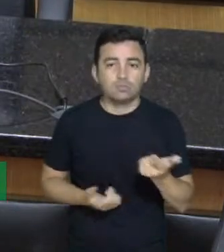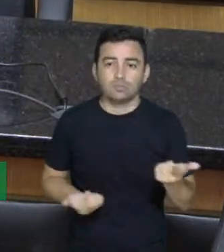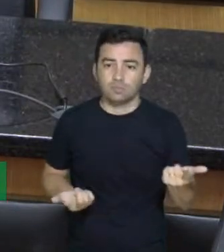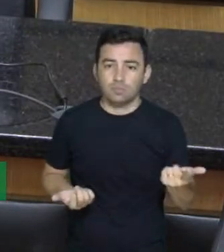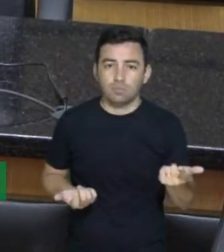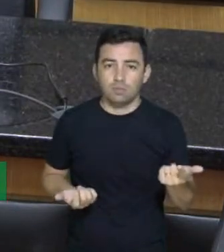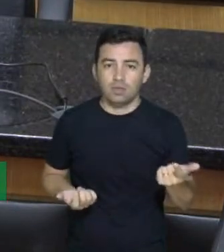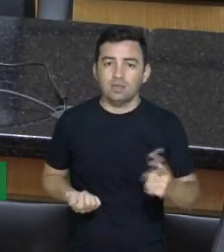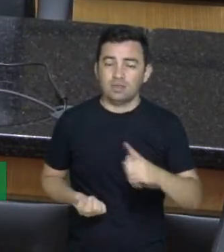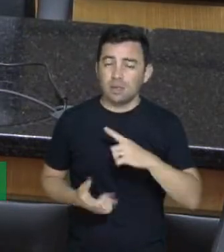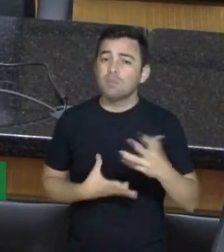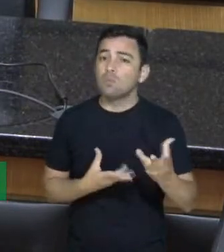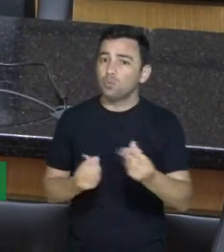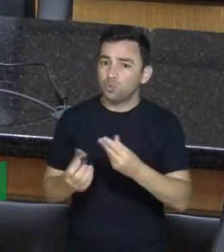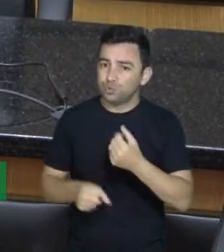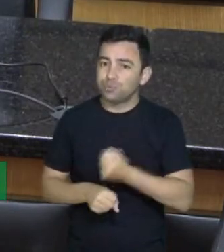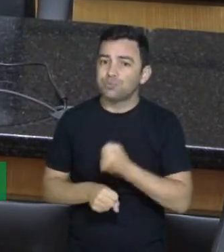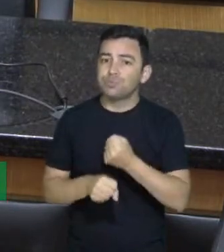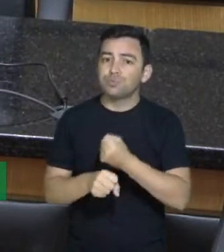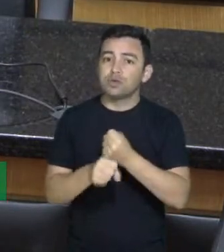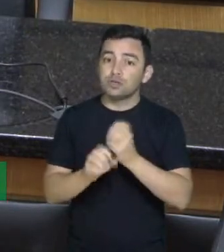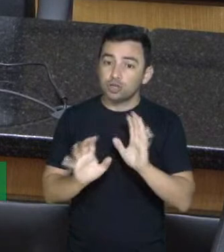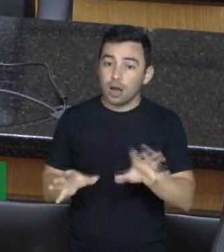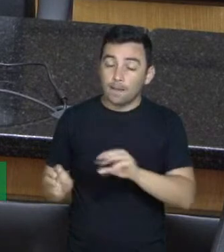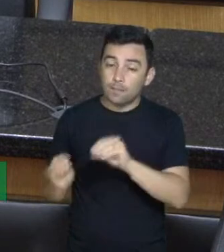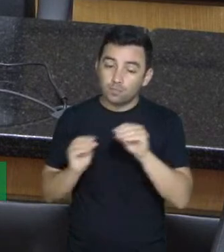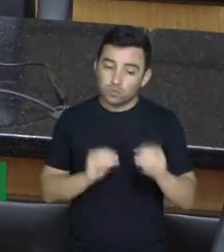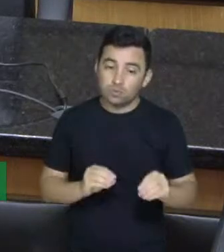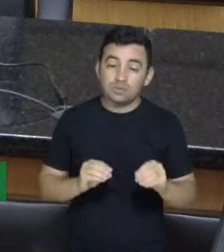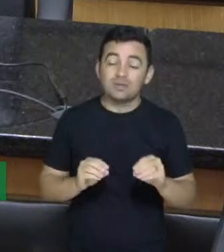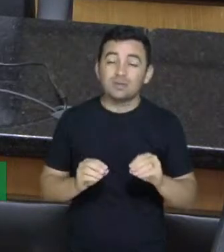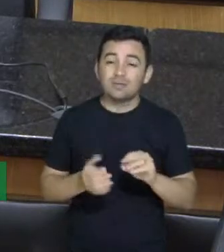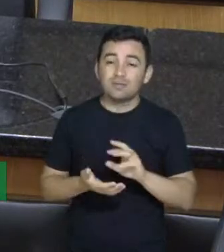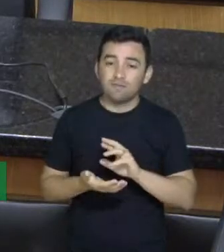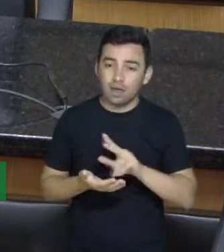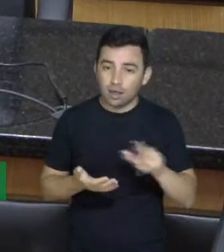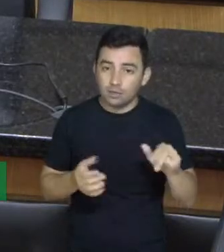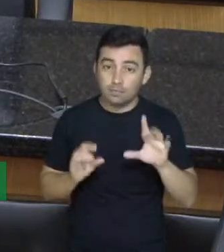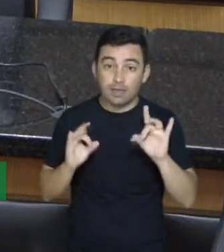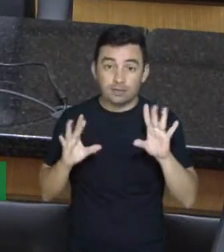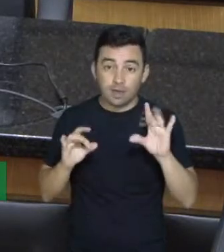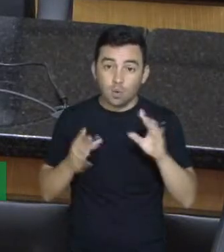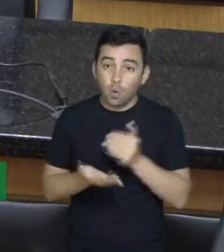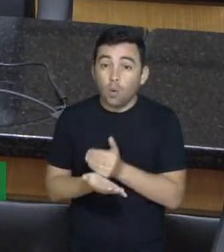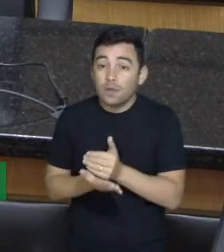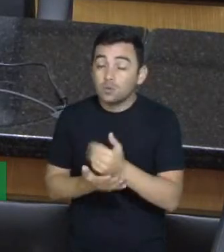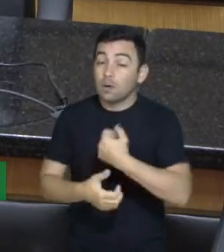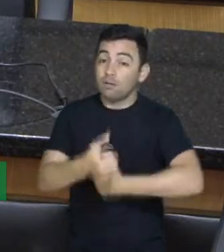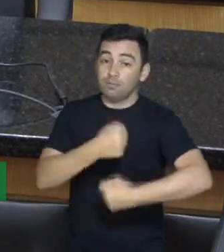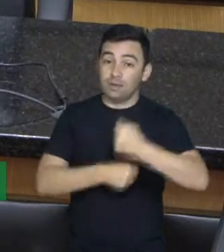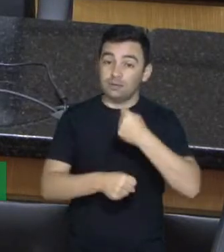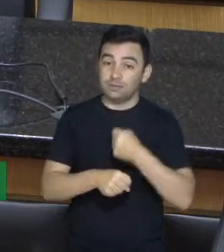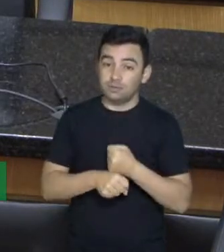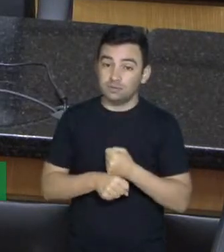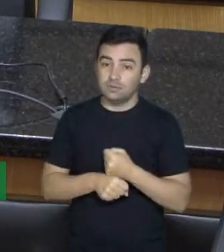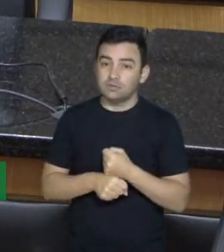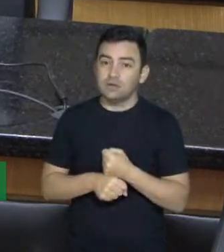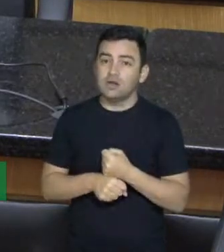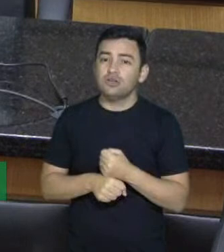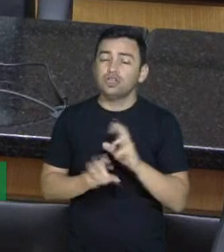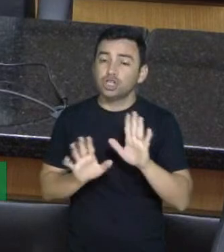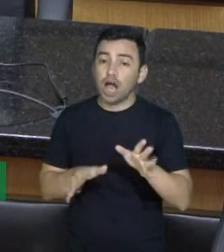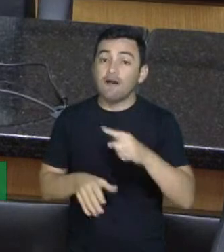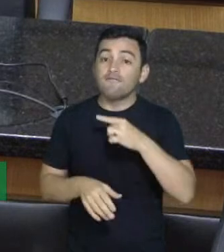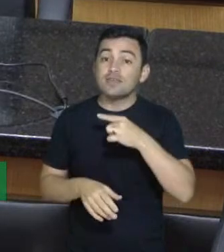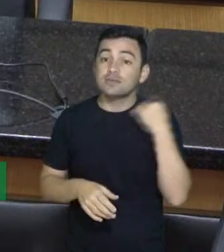Existem muitas obras, inclusive, que foram feitas transferências especiais, obras que se iniciaram lá no ano passado, inclusive com vencimento de